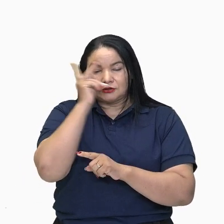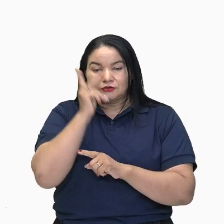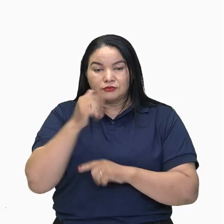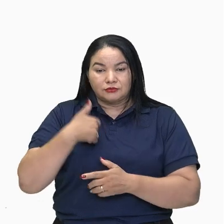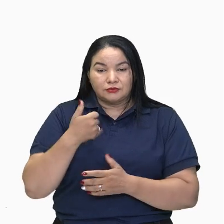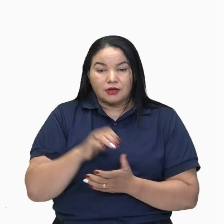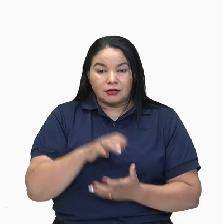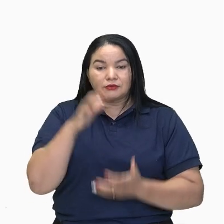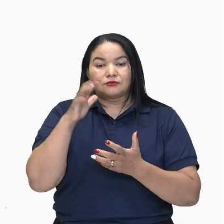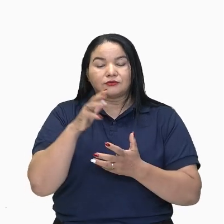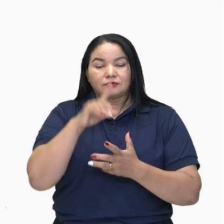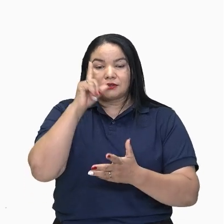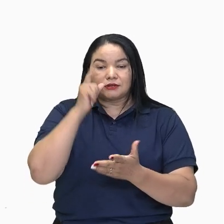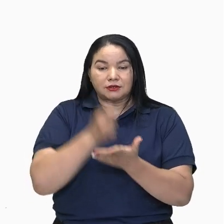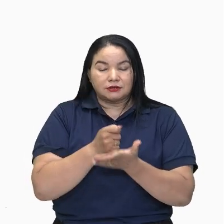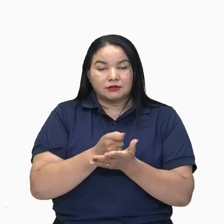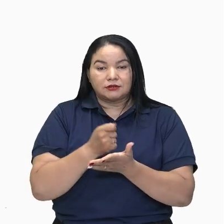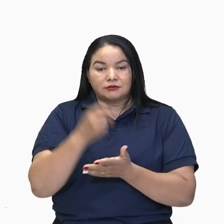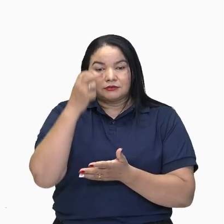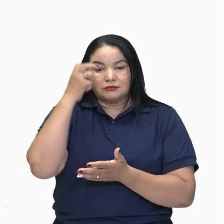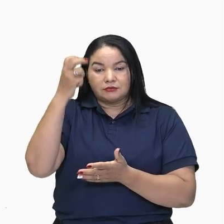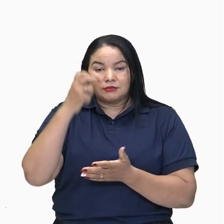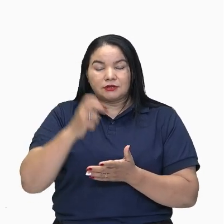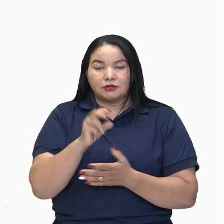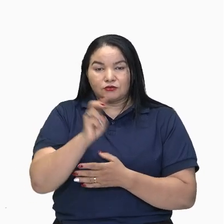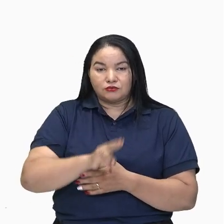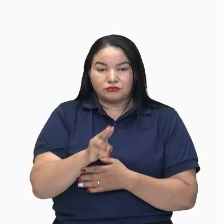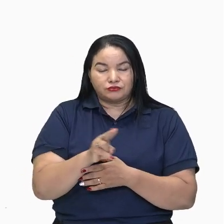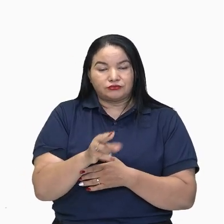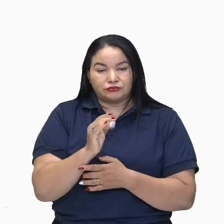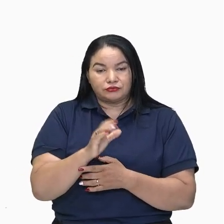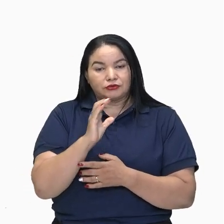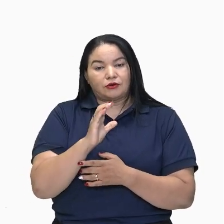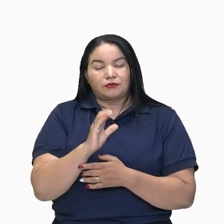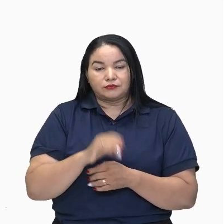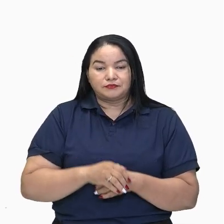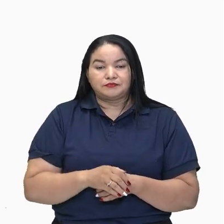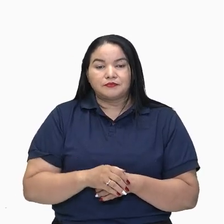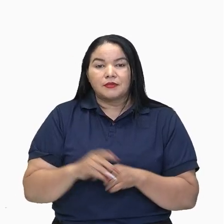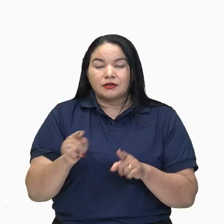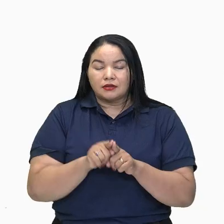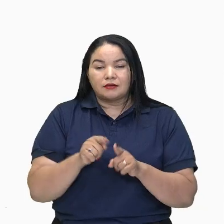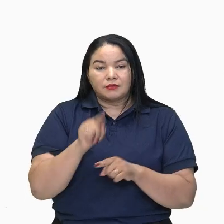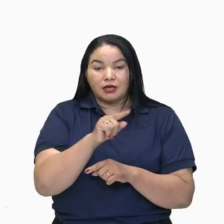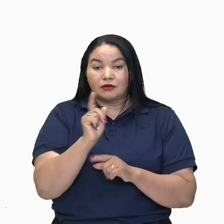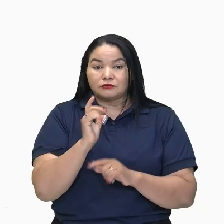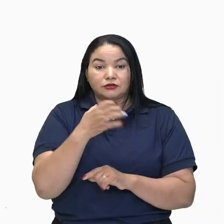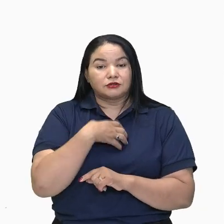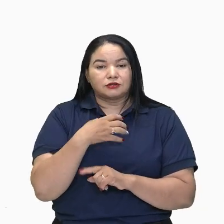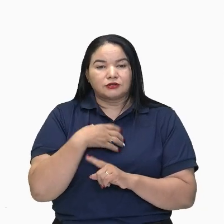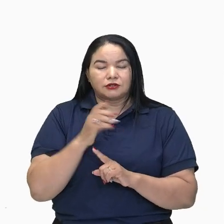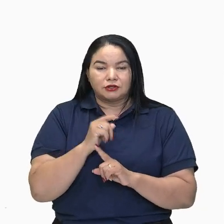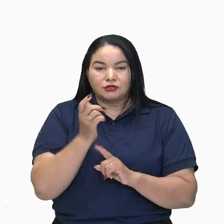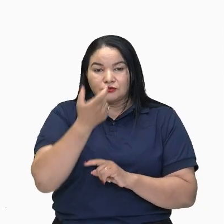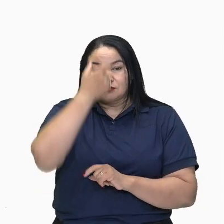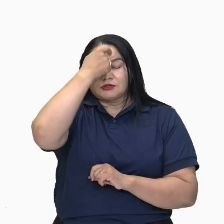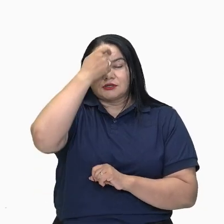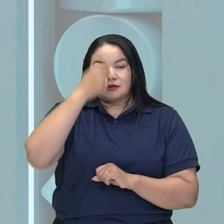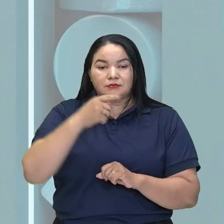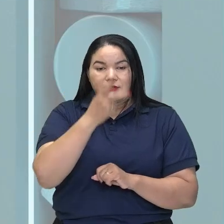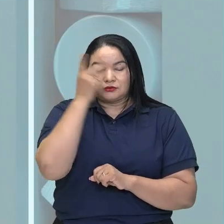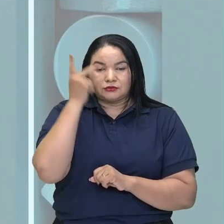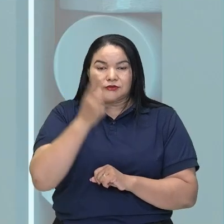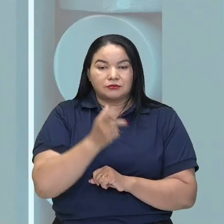informadas sobre seu consumo de álcool. Então, é uma forma de conscientização, né? Que as pessoas que